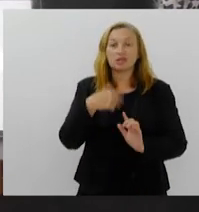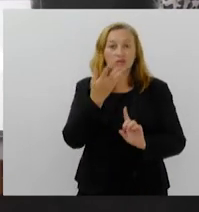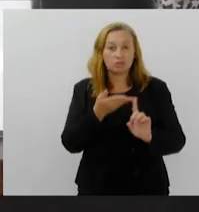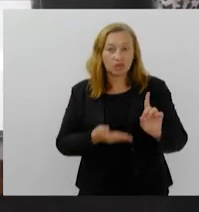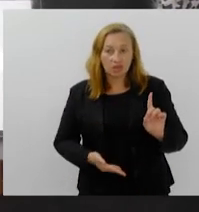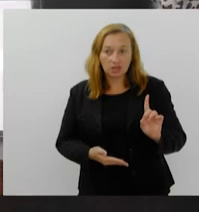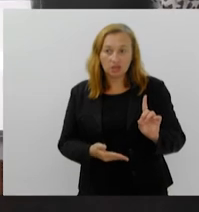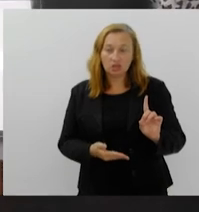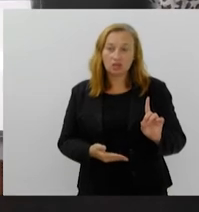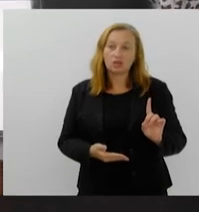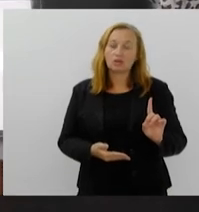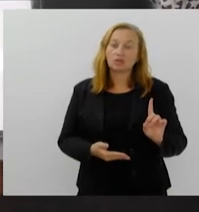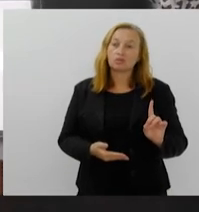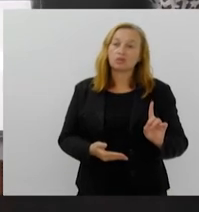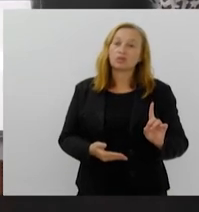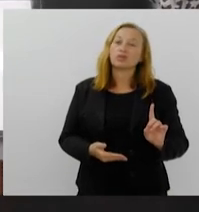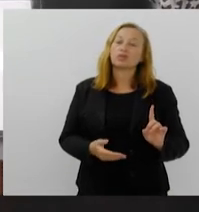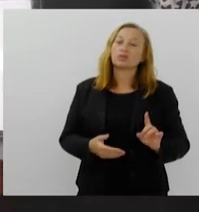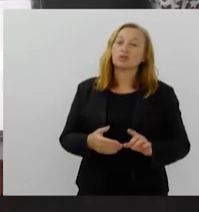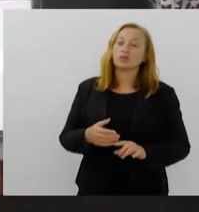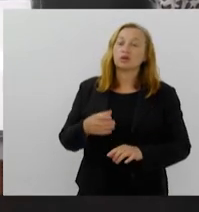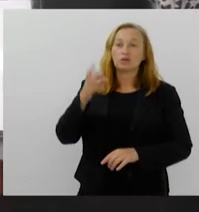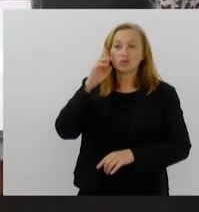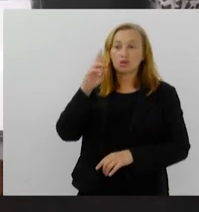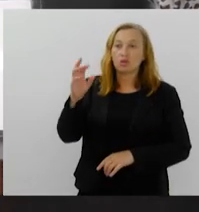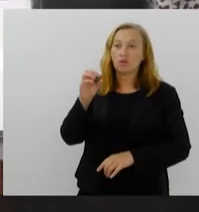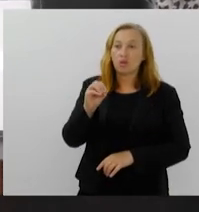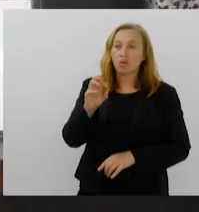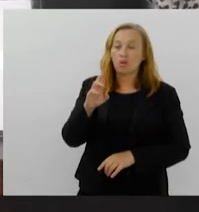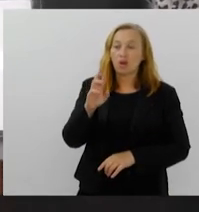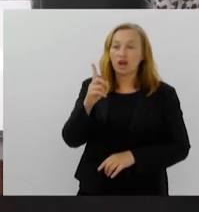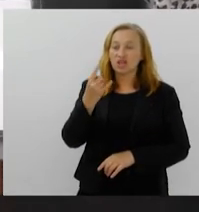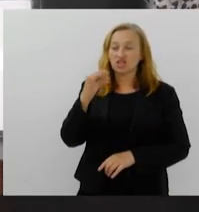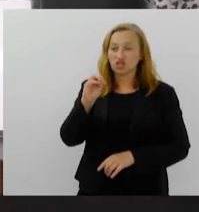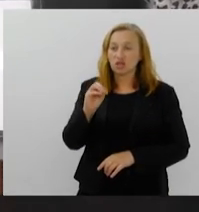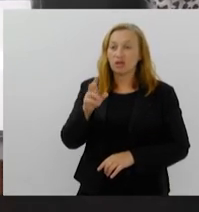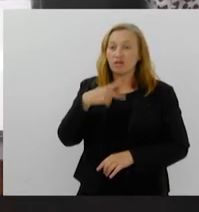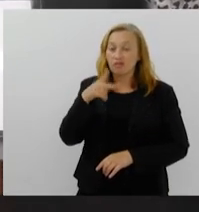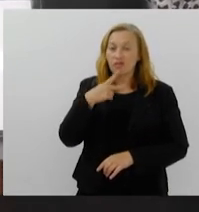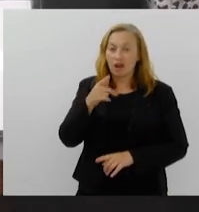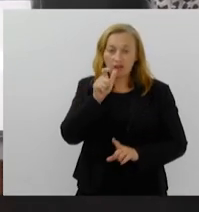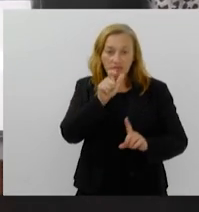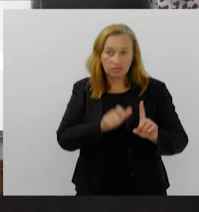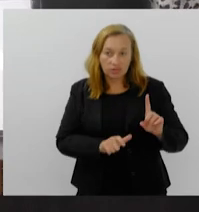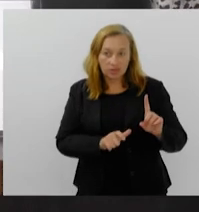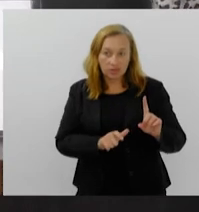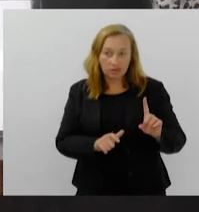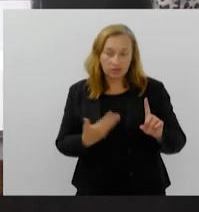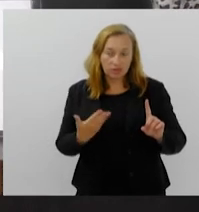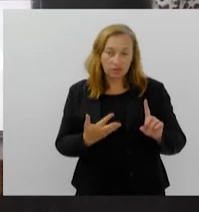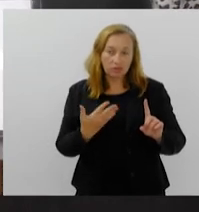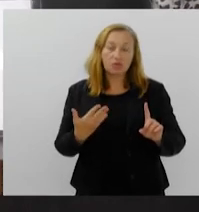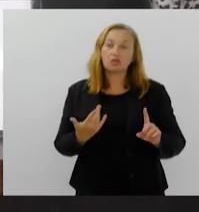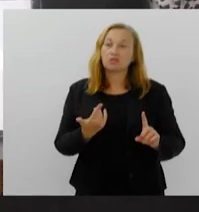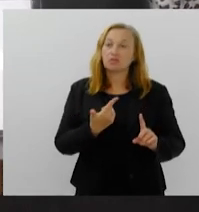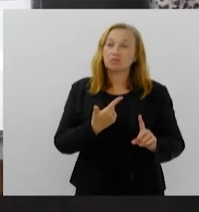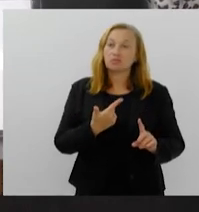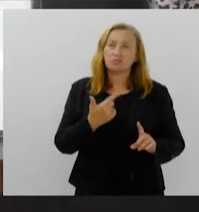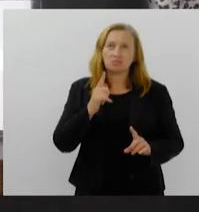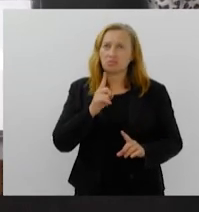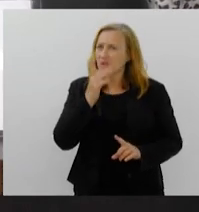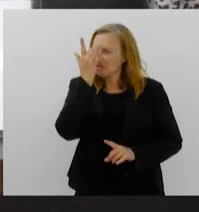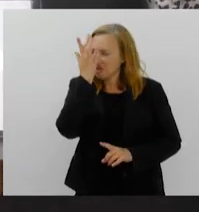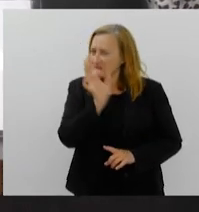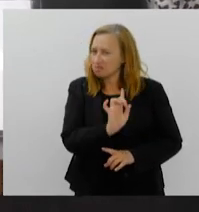em homenagem ao senhor Orlandino. Falar sobre a pessoa do senhor Orlandino não é uma tarefa muito